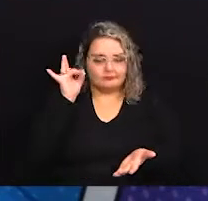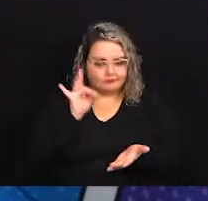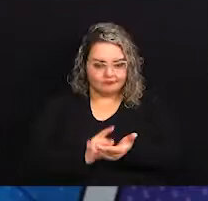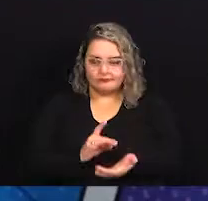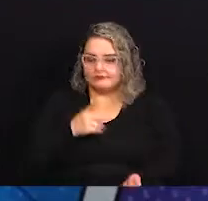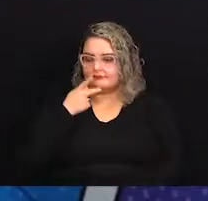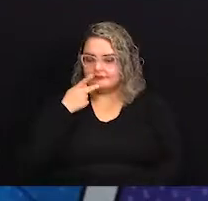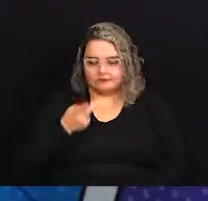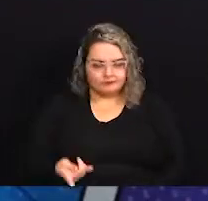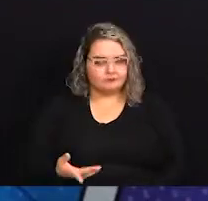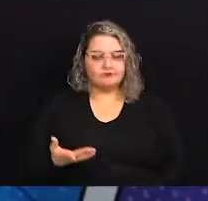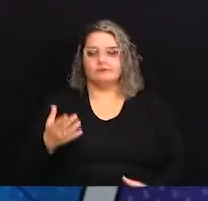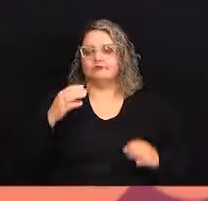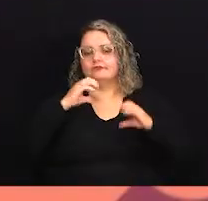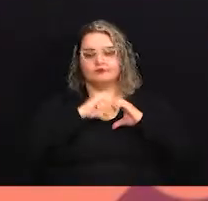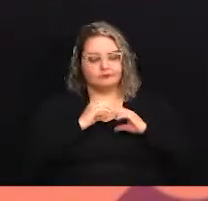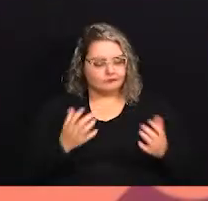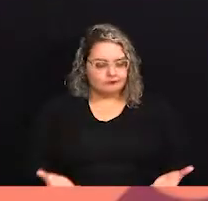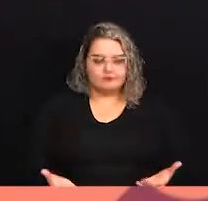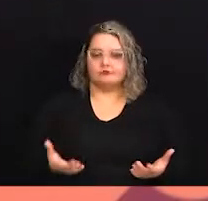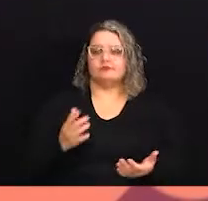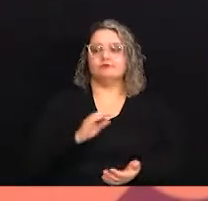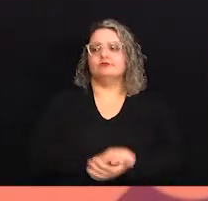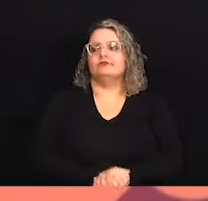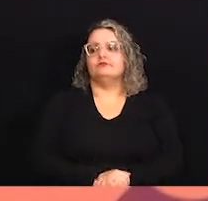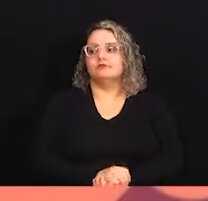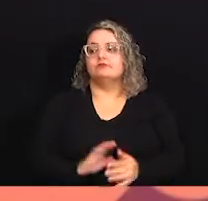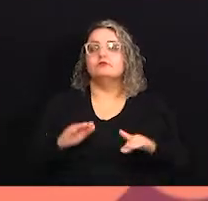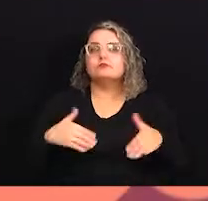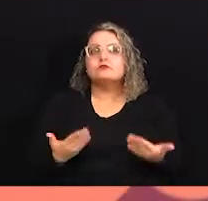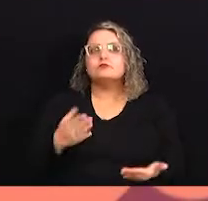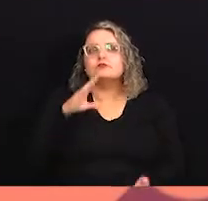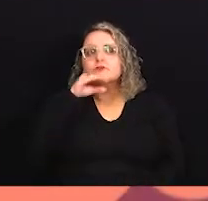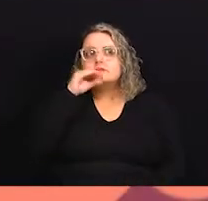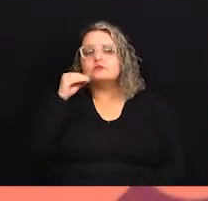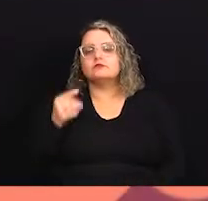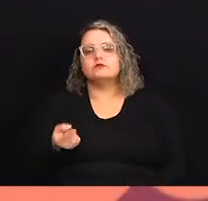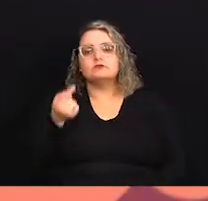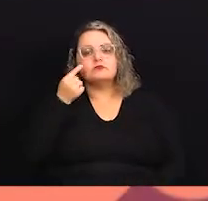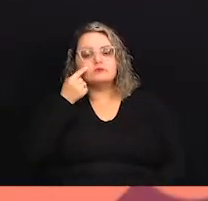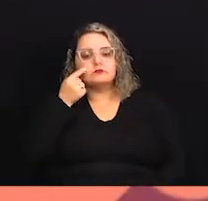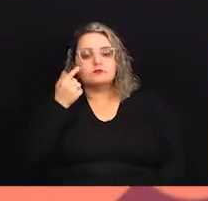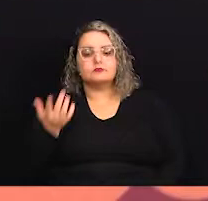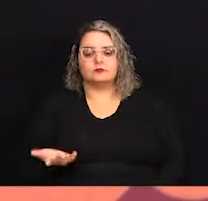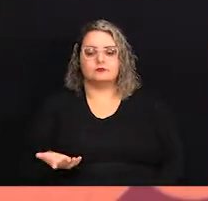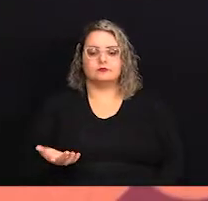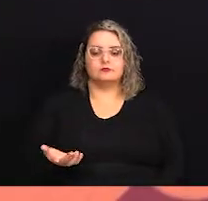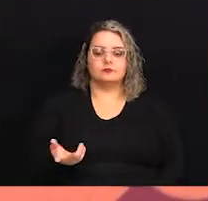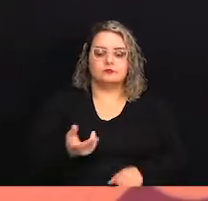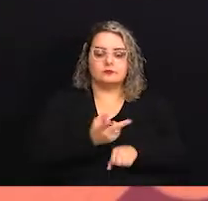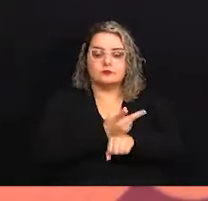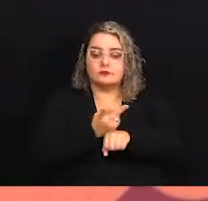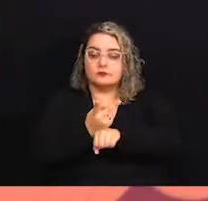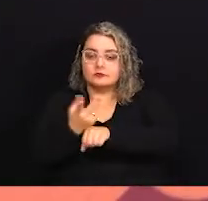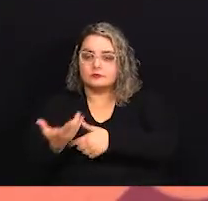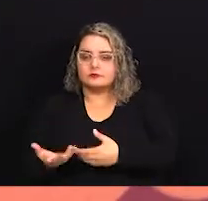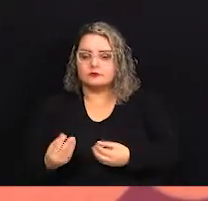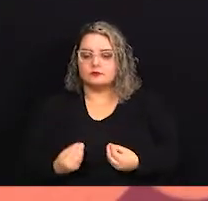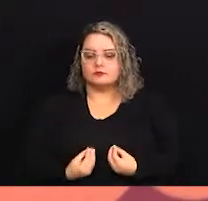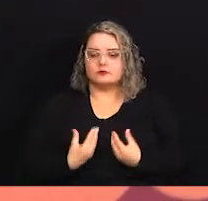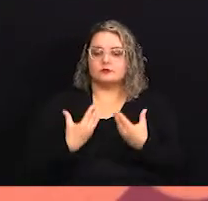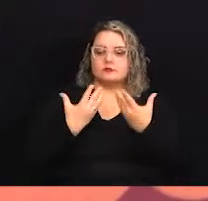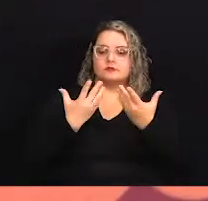honestidade, a verdade, o amor, sabe? Agora, quais adolescentes você observou, né, você buscou ali